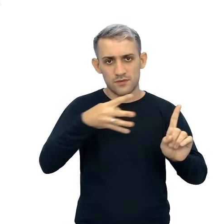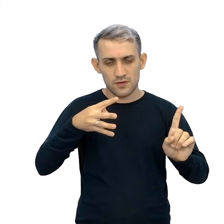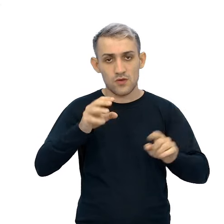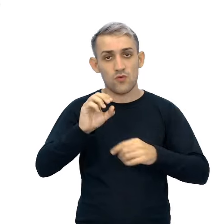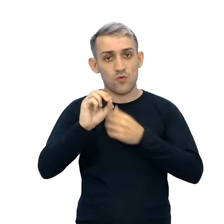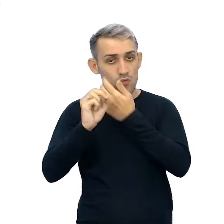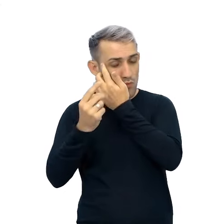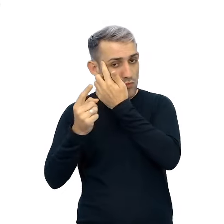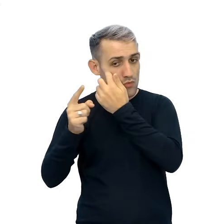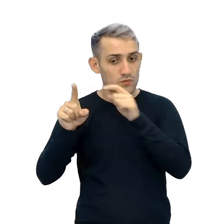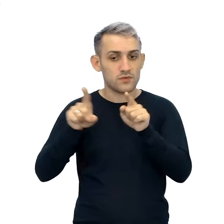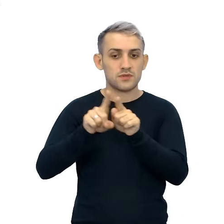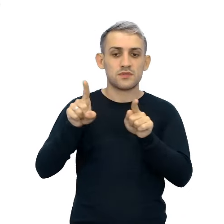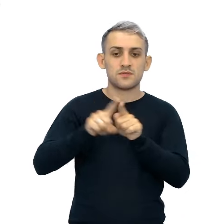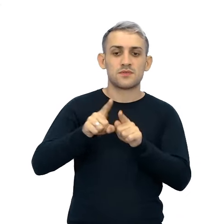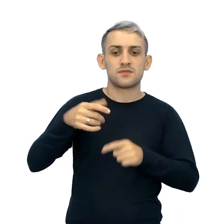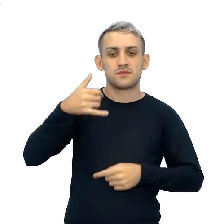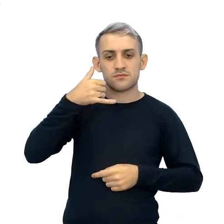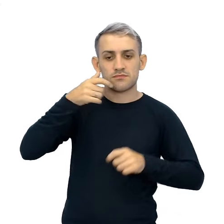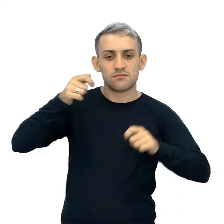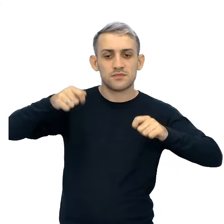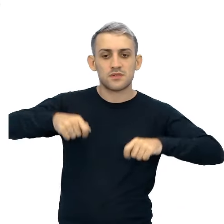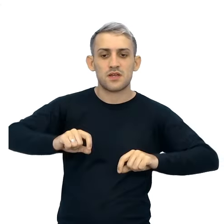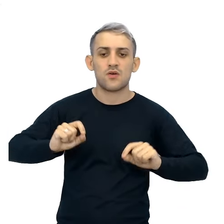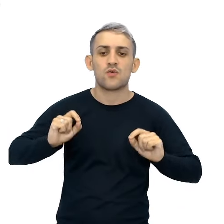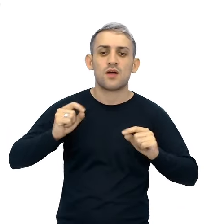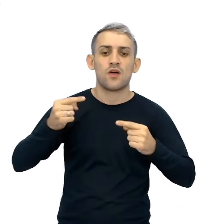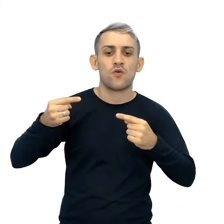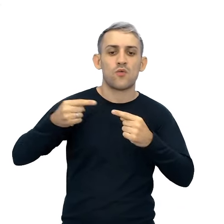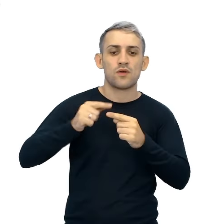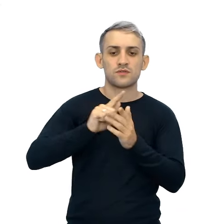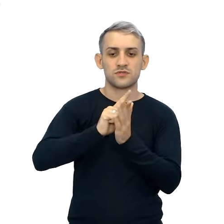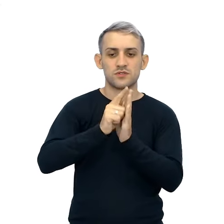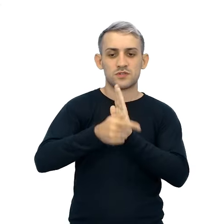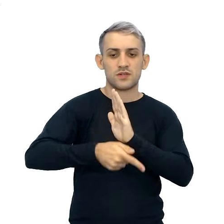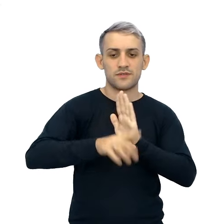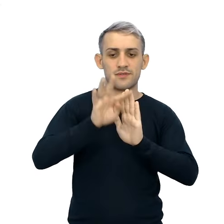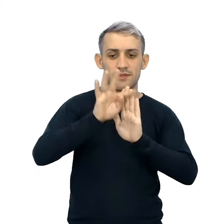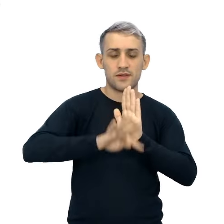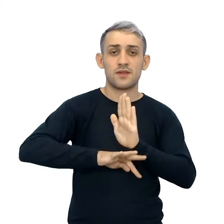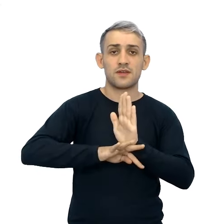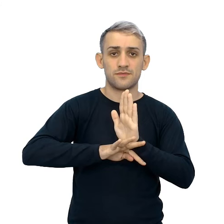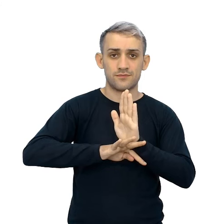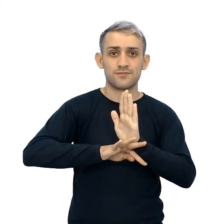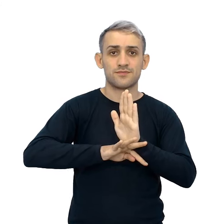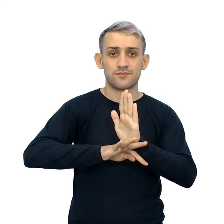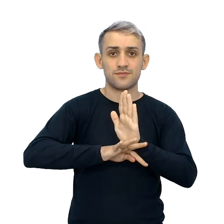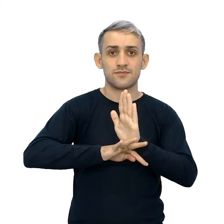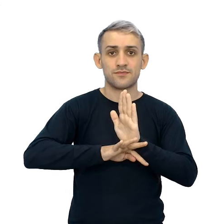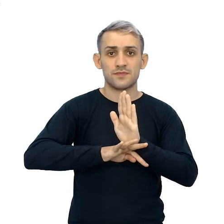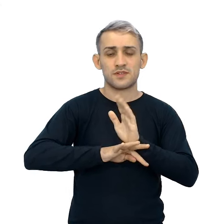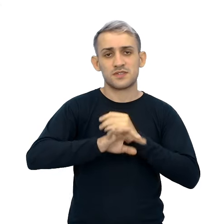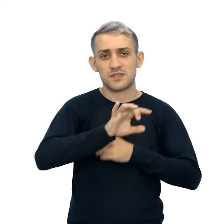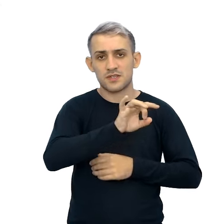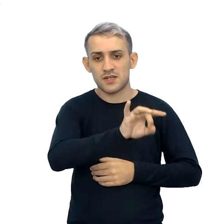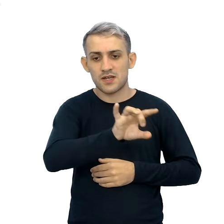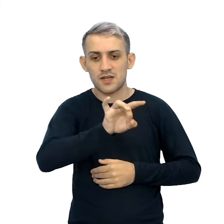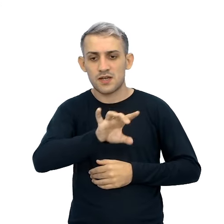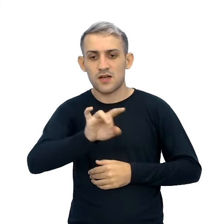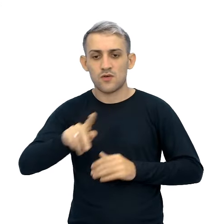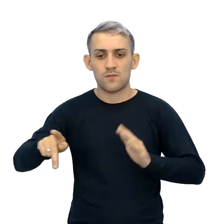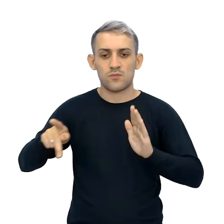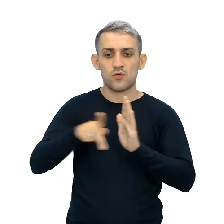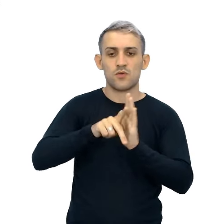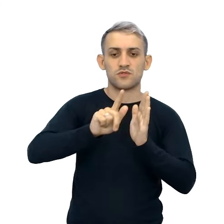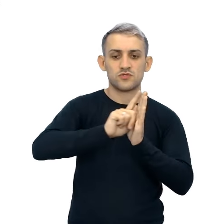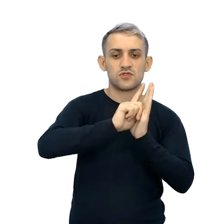dispositivos, não é? Associados então aí aos gêneros textuais, ok? De cada um desses